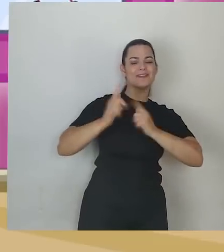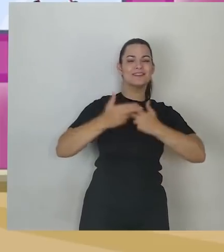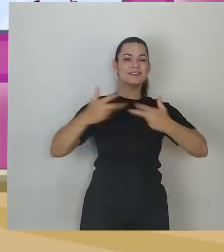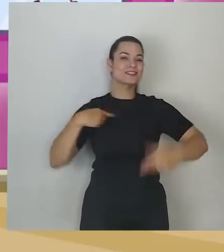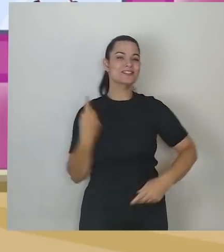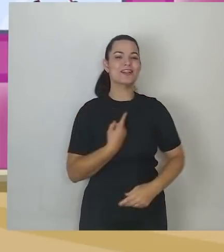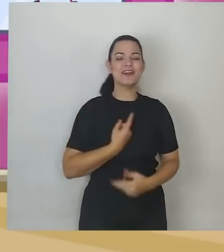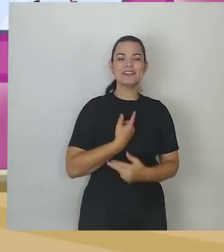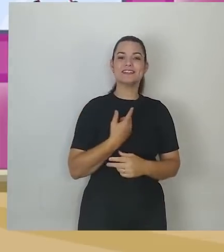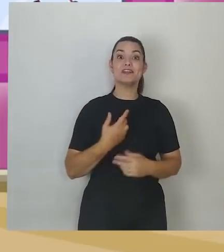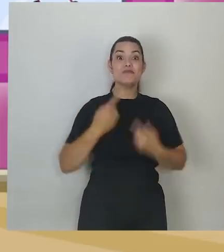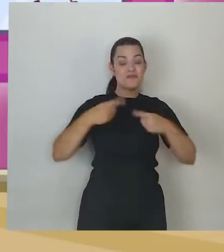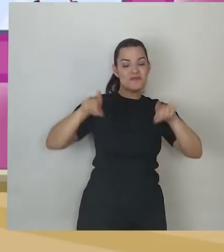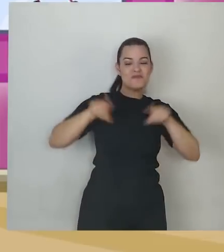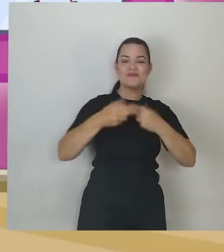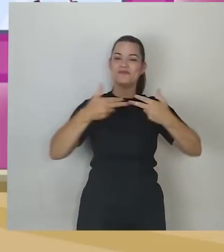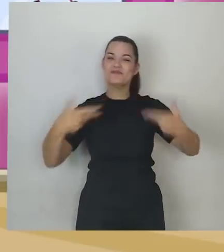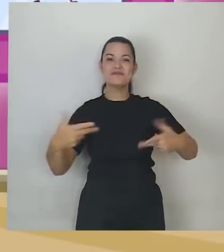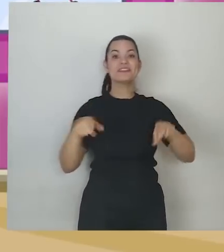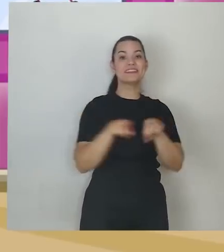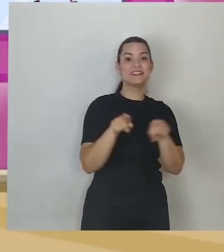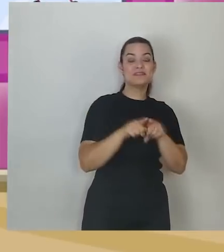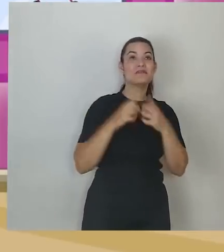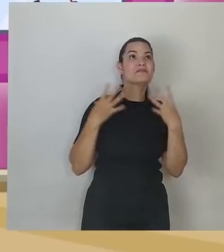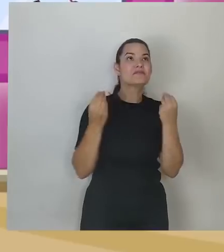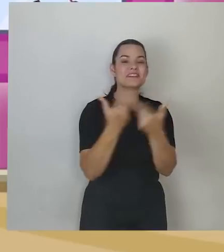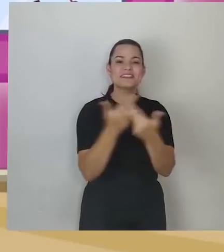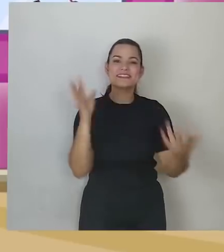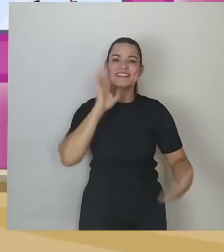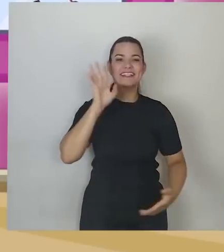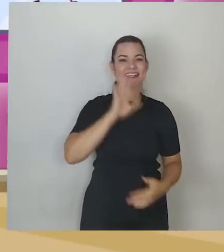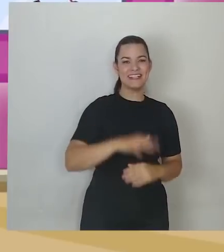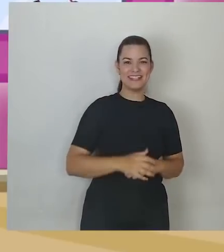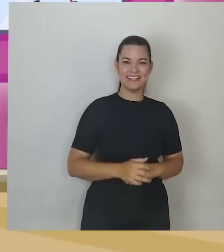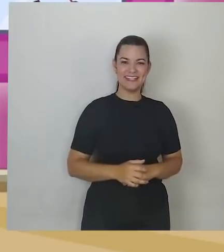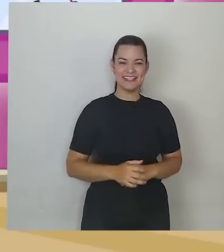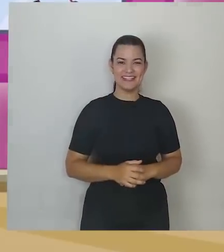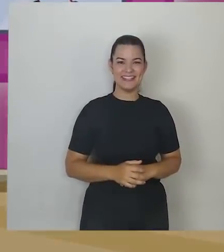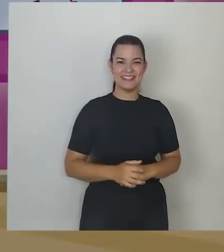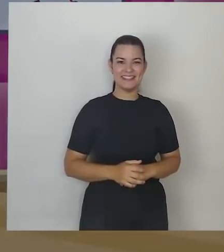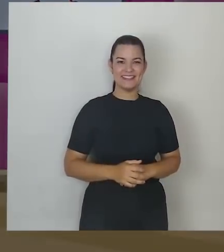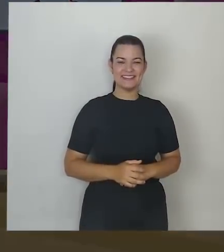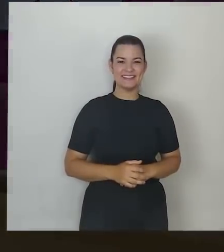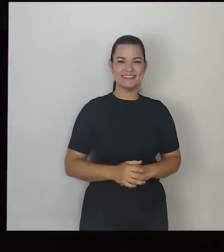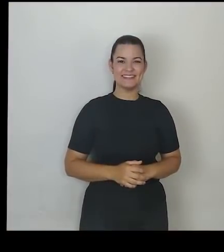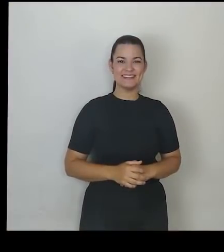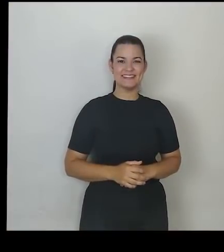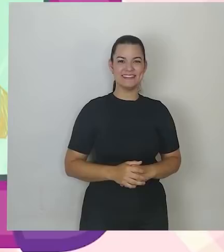nossas aventuras, músicas e mais um montão de coisas legais.